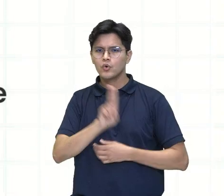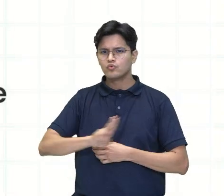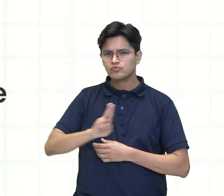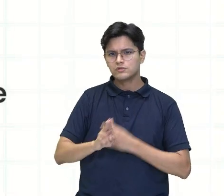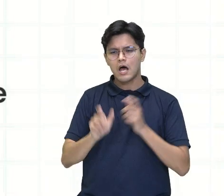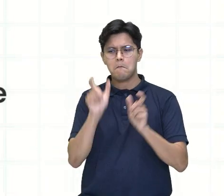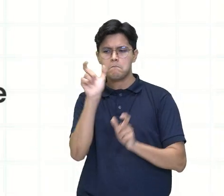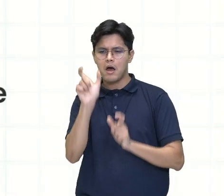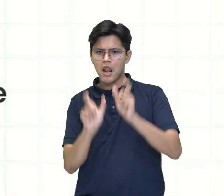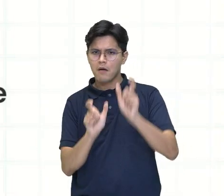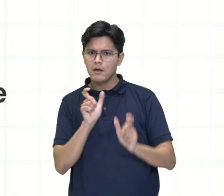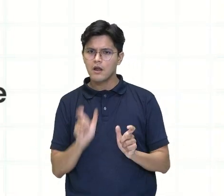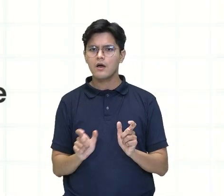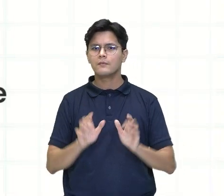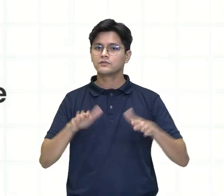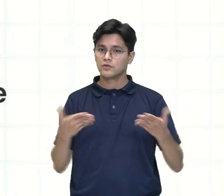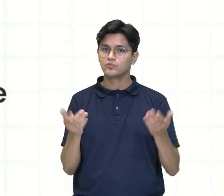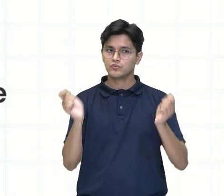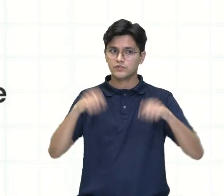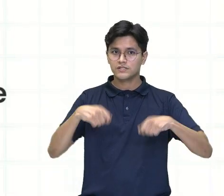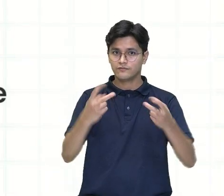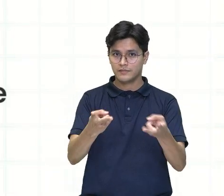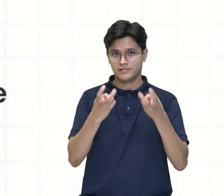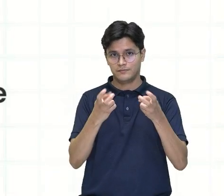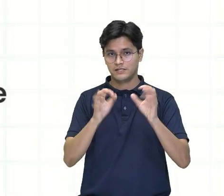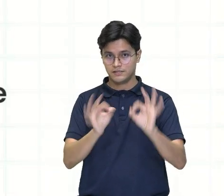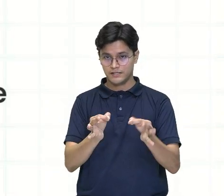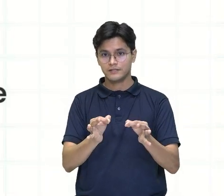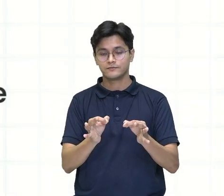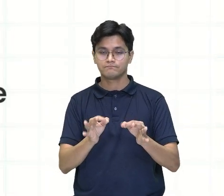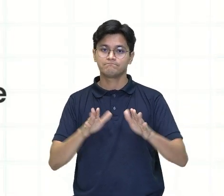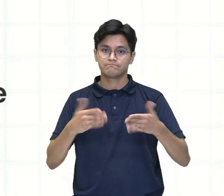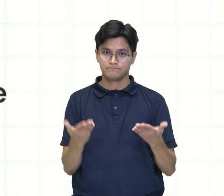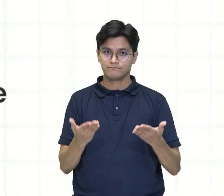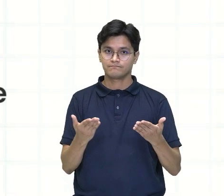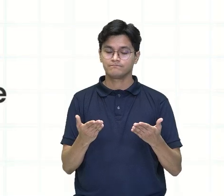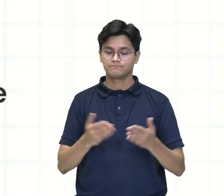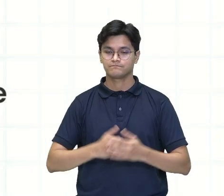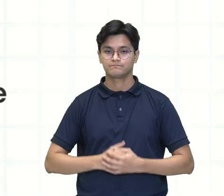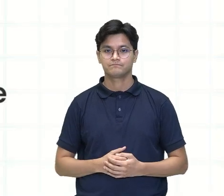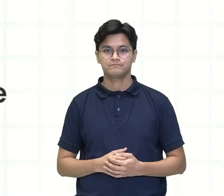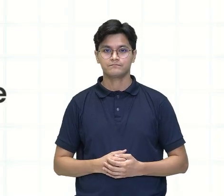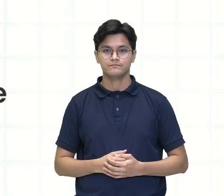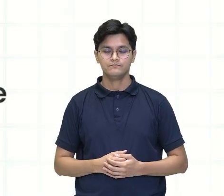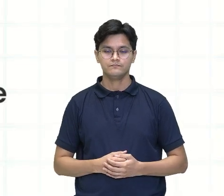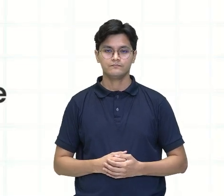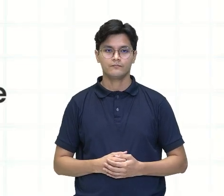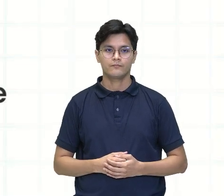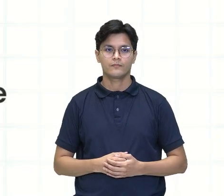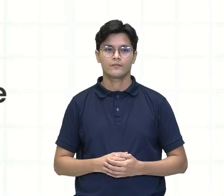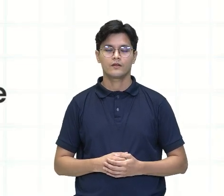dúvida, a meu ver, dentro do texto do posicionamento crítico, tá, gente? Nós estamos falando aqui.